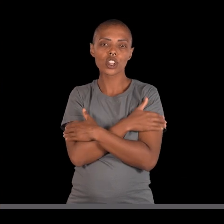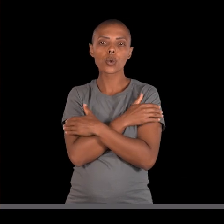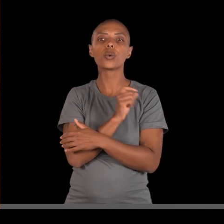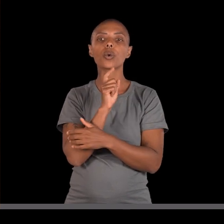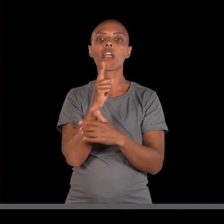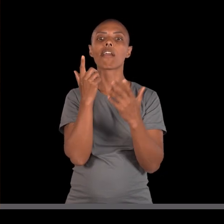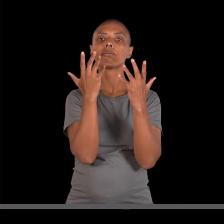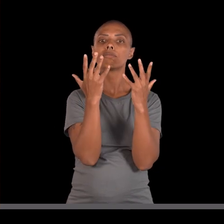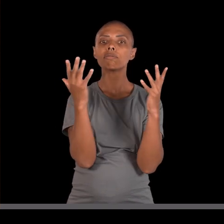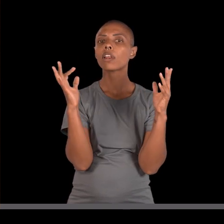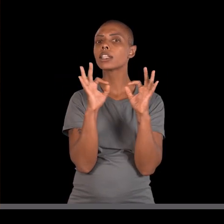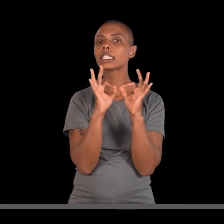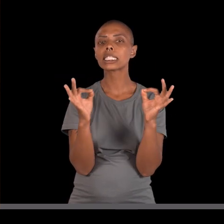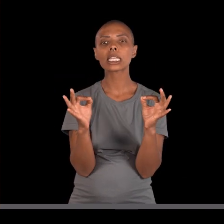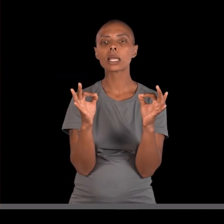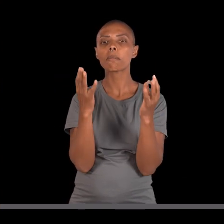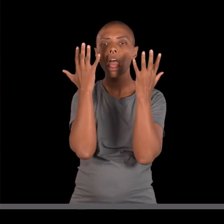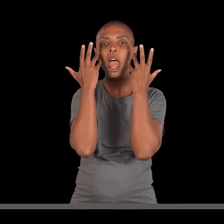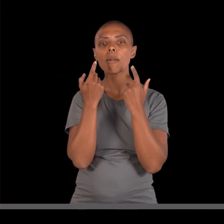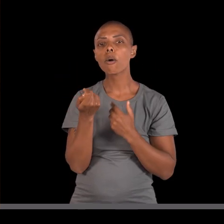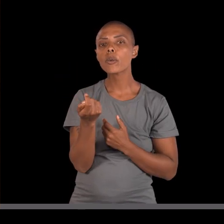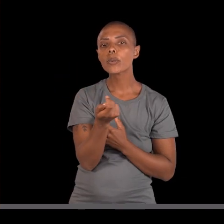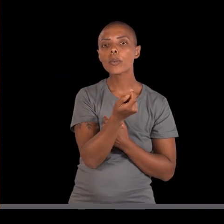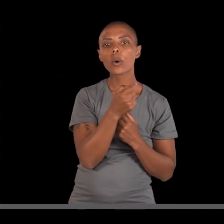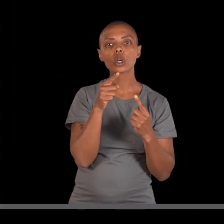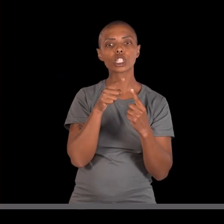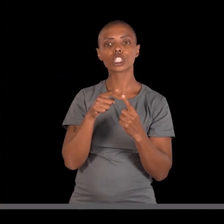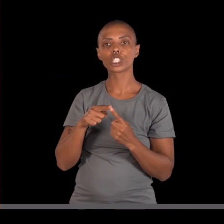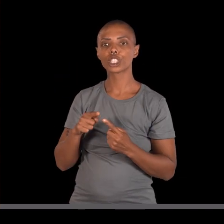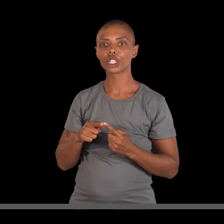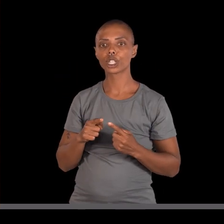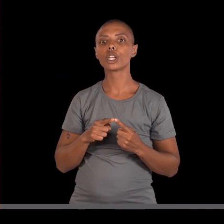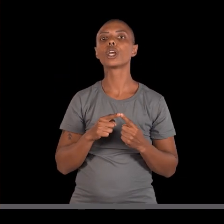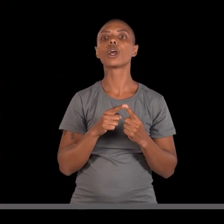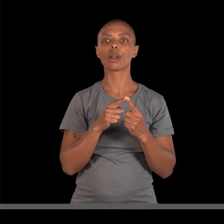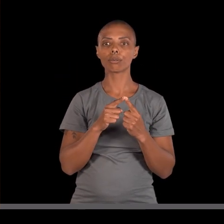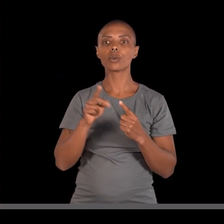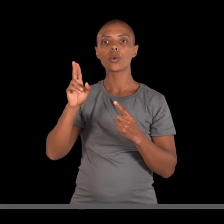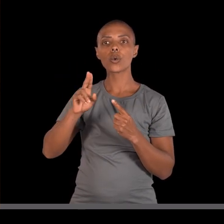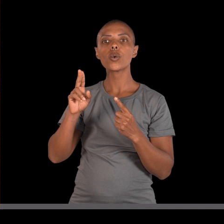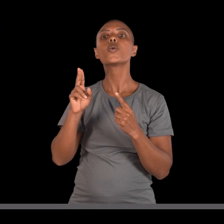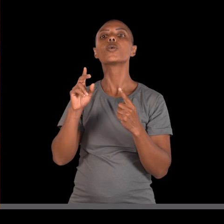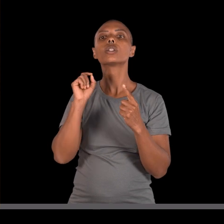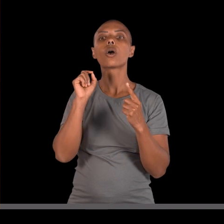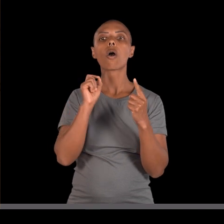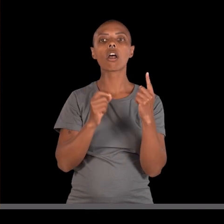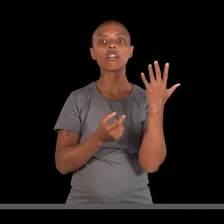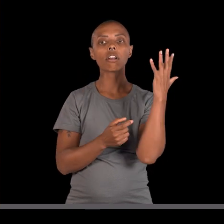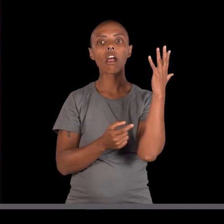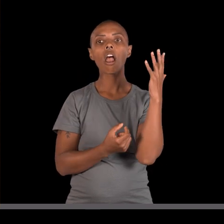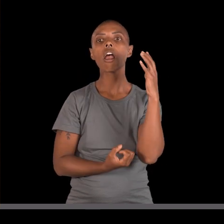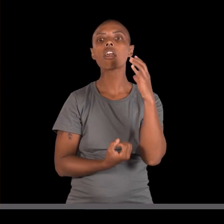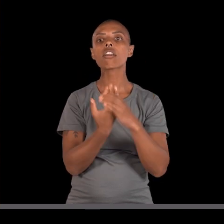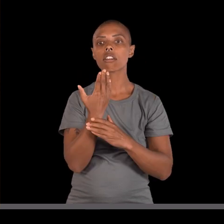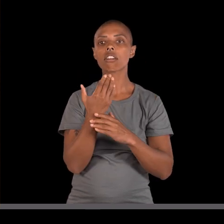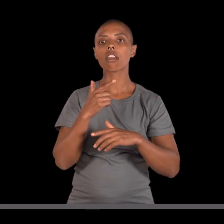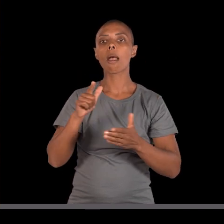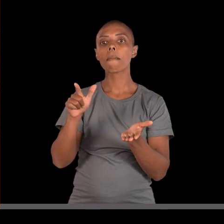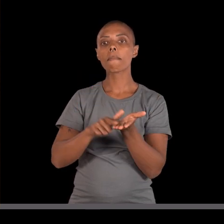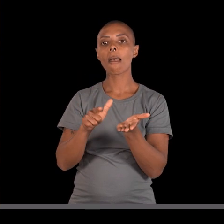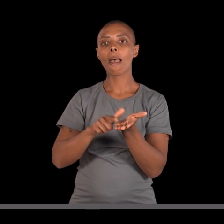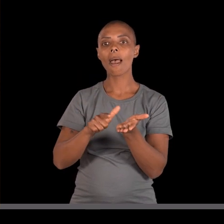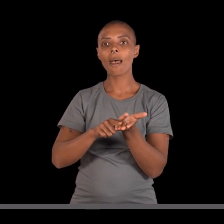né? Uma floresta simplificada, com poucas espécies, muito utilizado para a indústria de papel e celulose, devido,